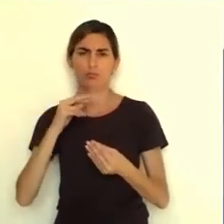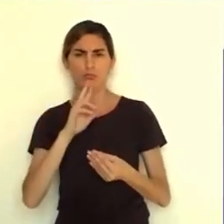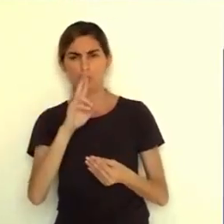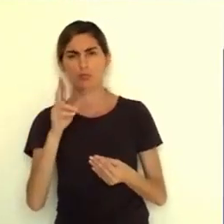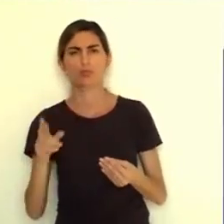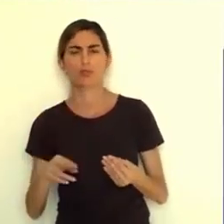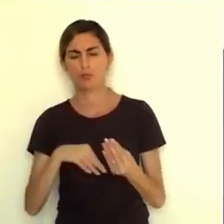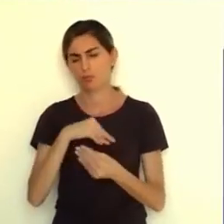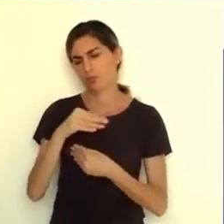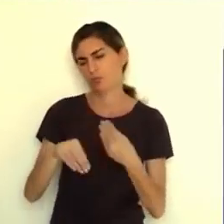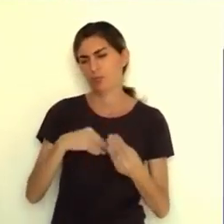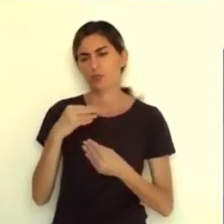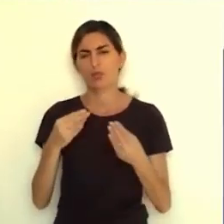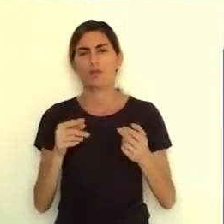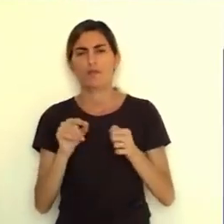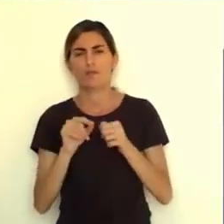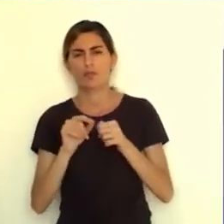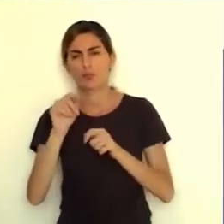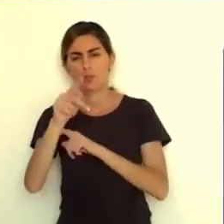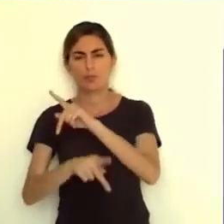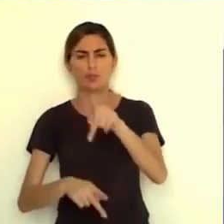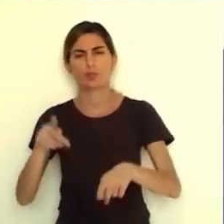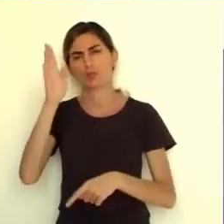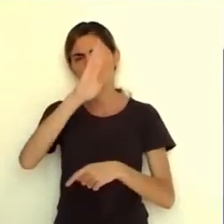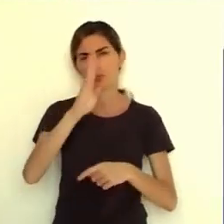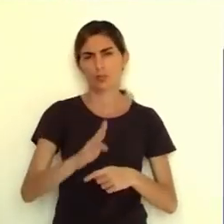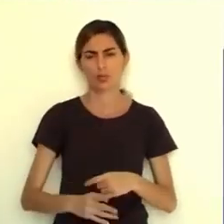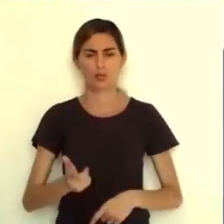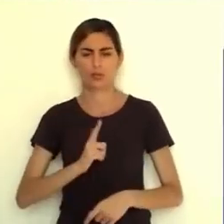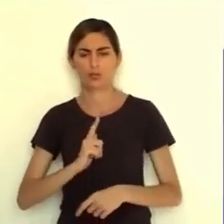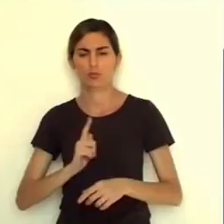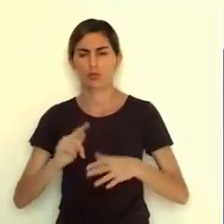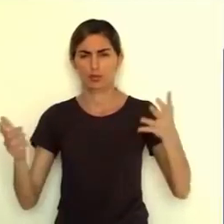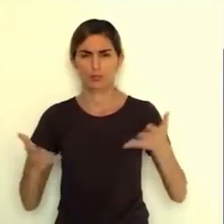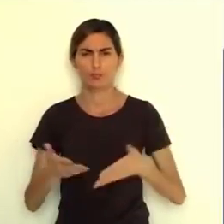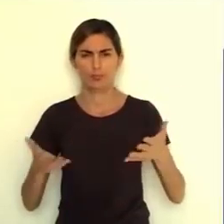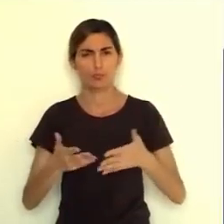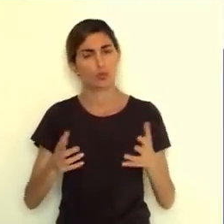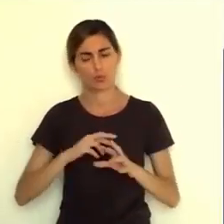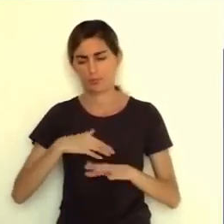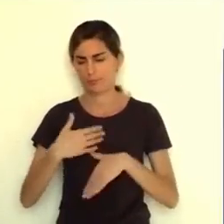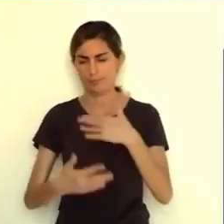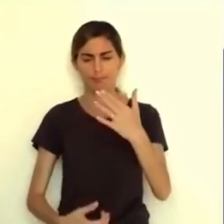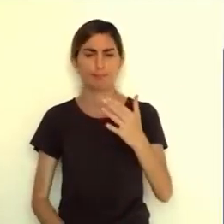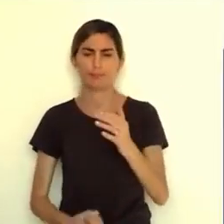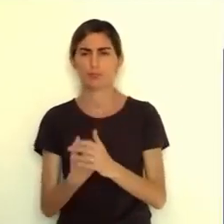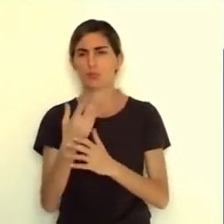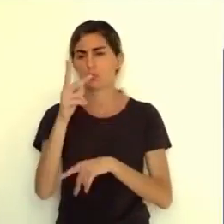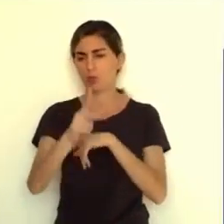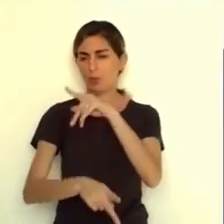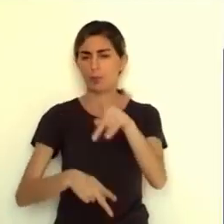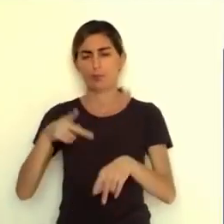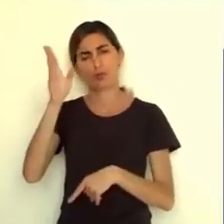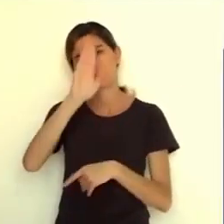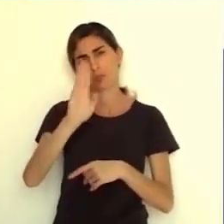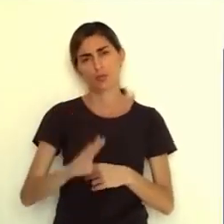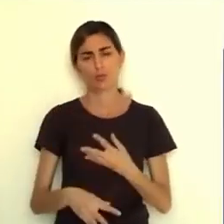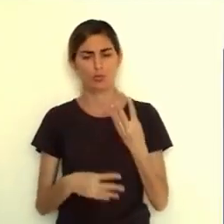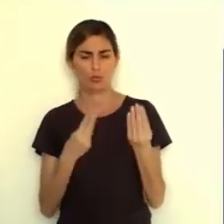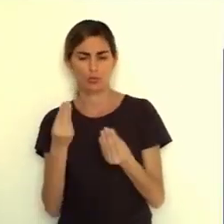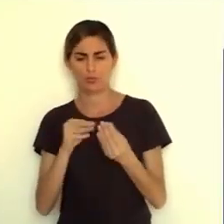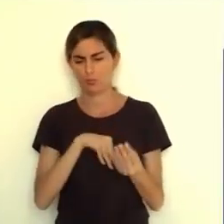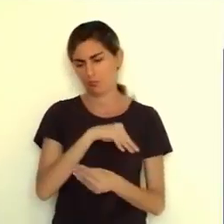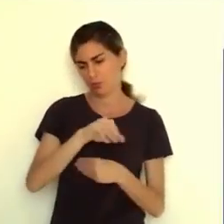resultado dessa miscigenação é a conformação do povo brasileiro que a gente tem nos dias atuais. E assim surgiu, então, o povo